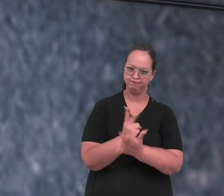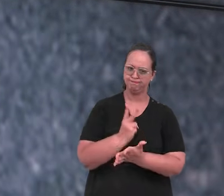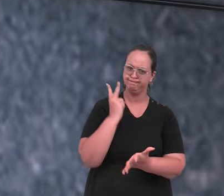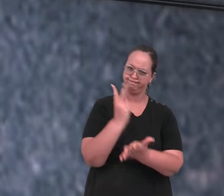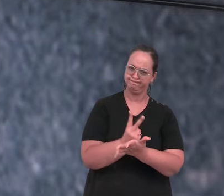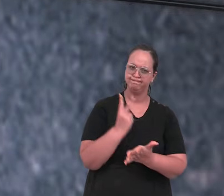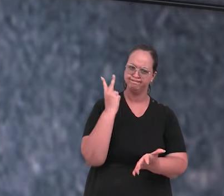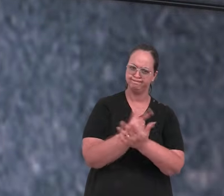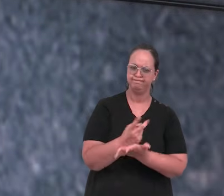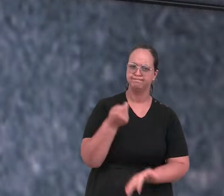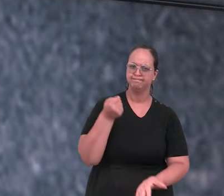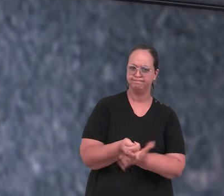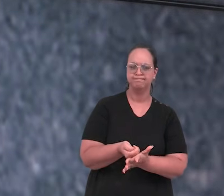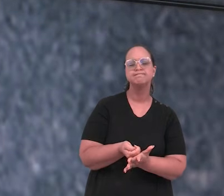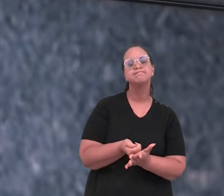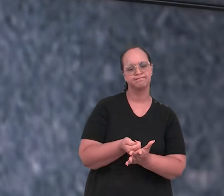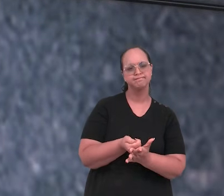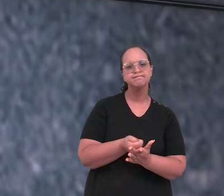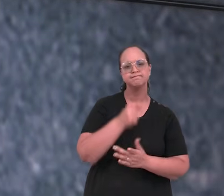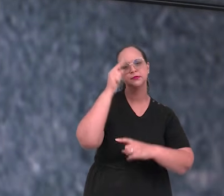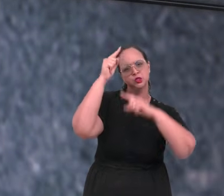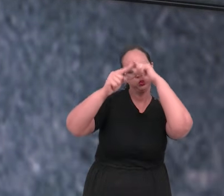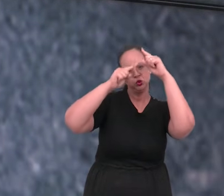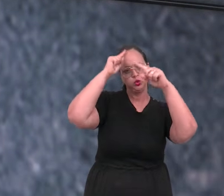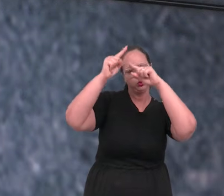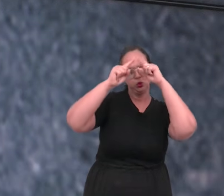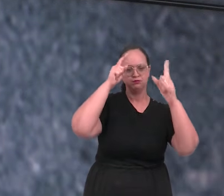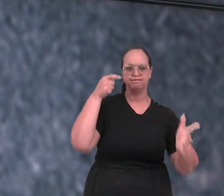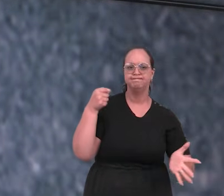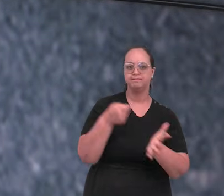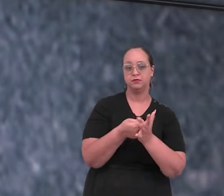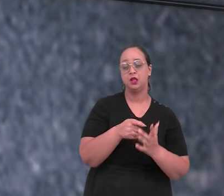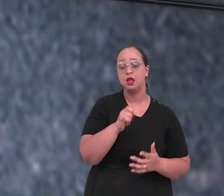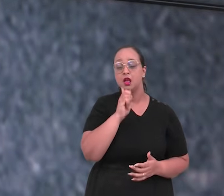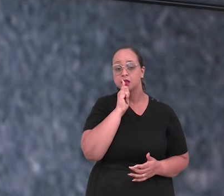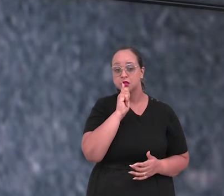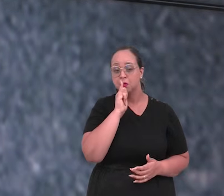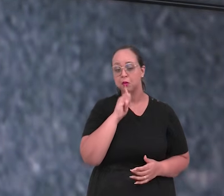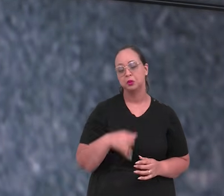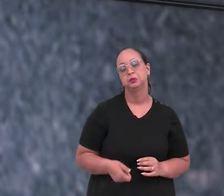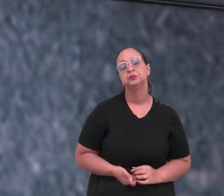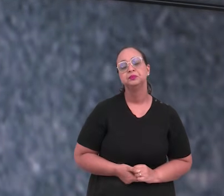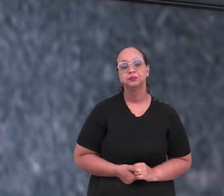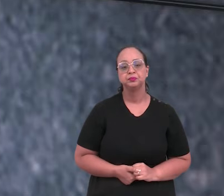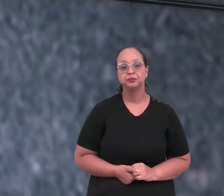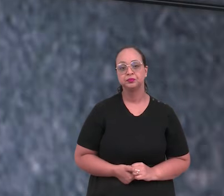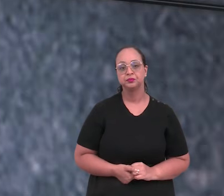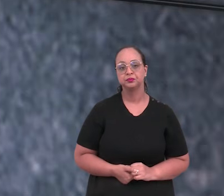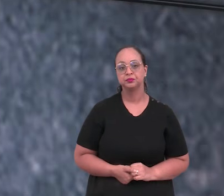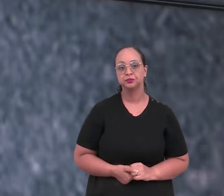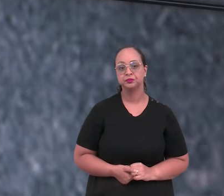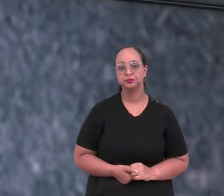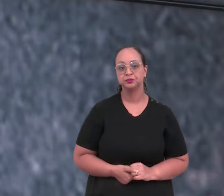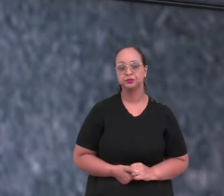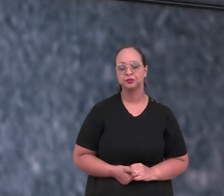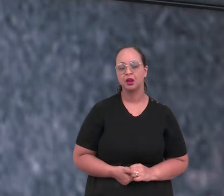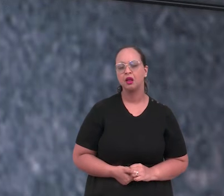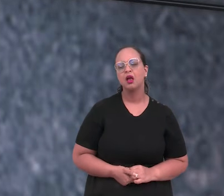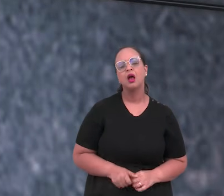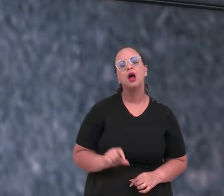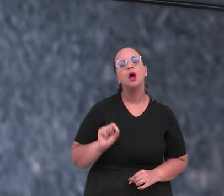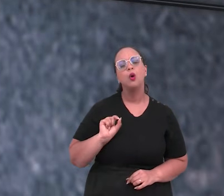aqueles que foram mais substancialmente atacados, como, por exemplo, o dogma da